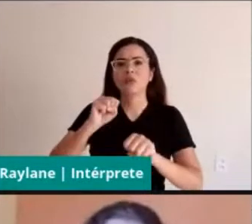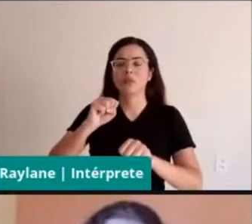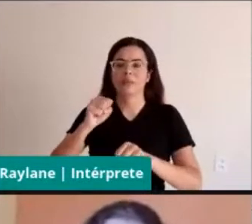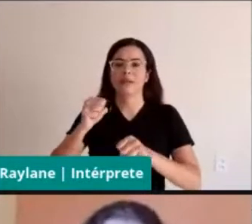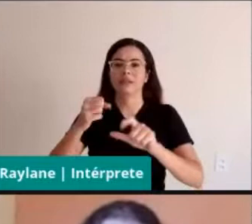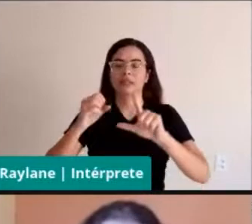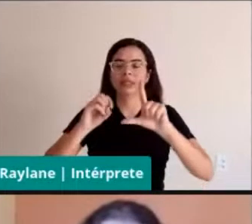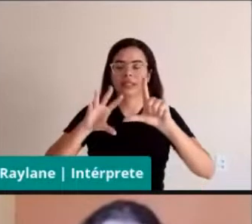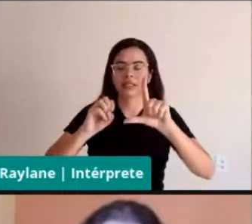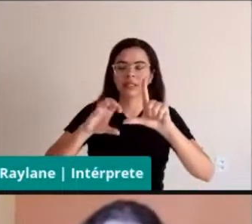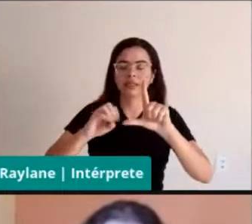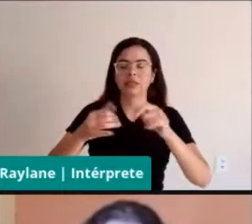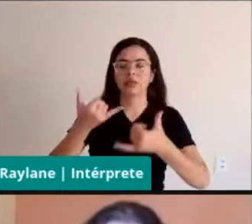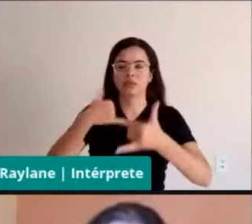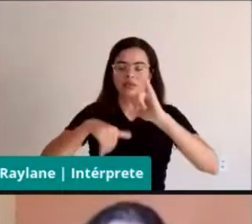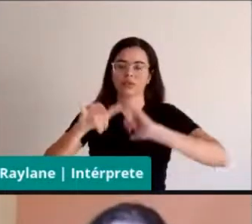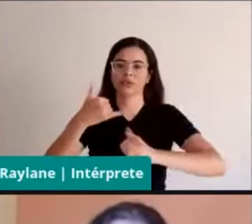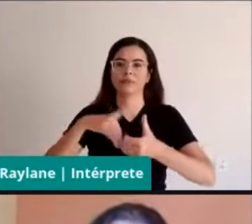Qual é